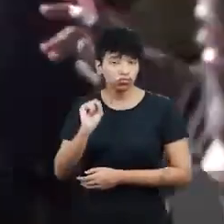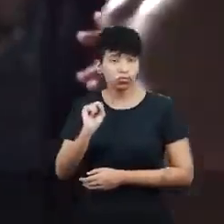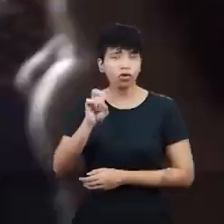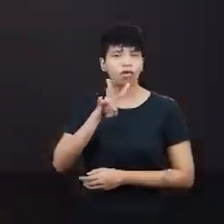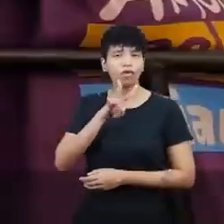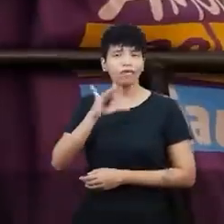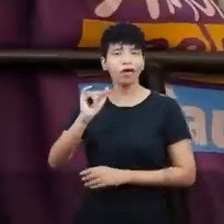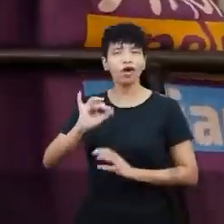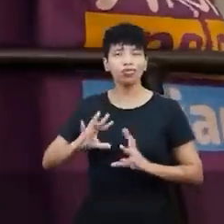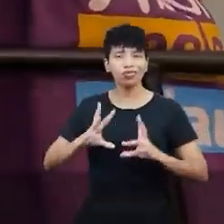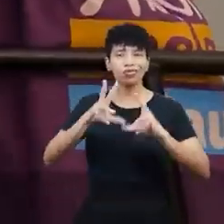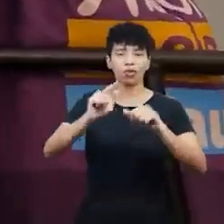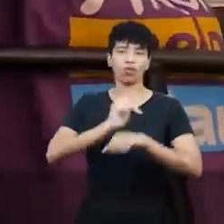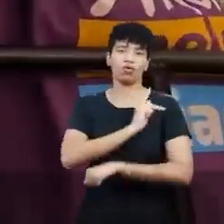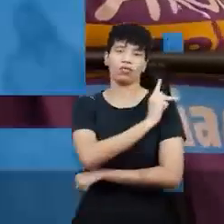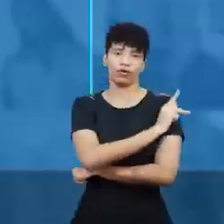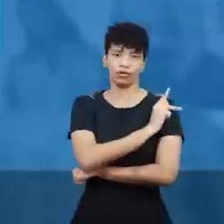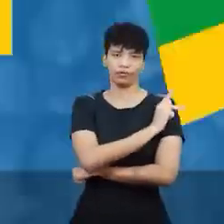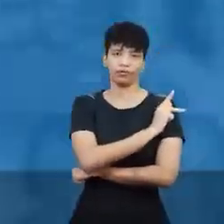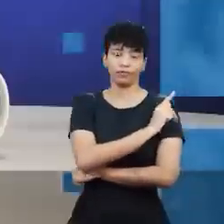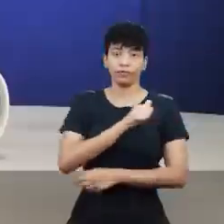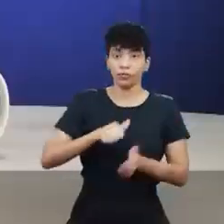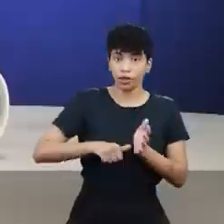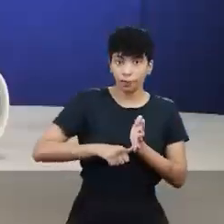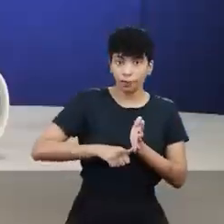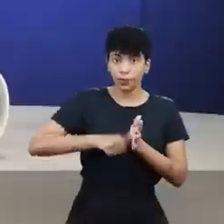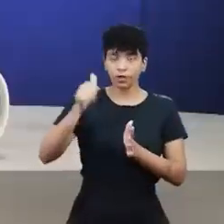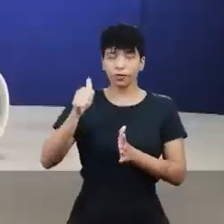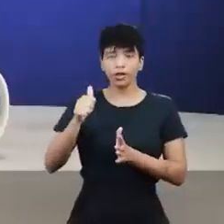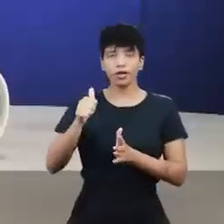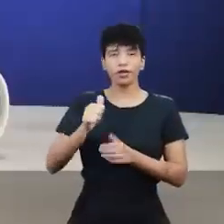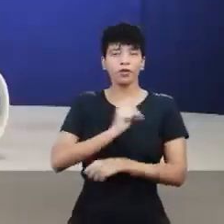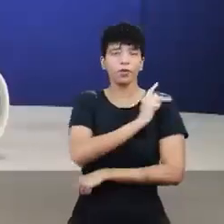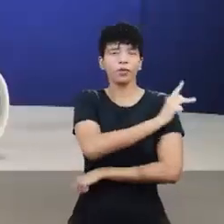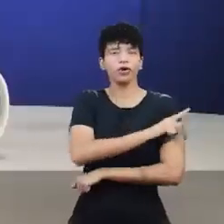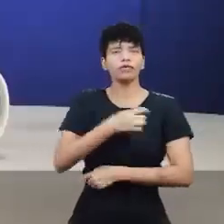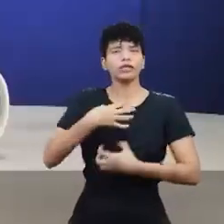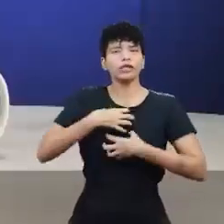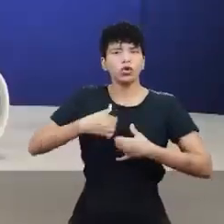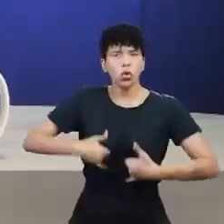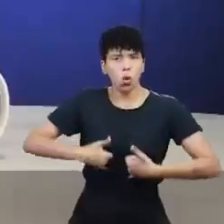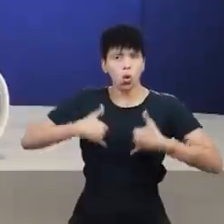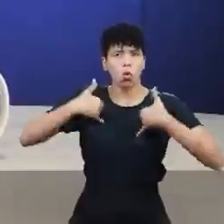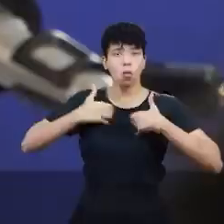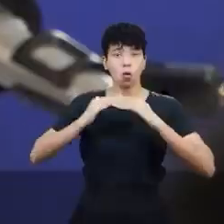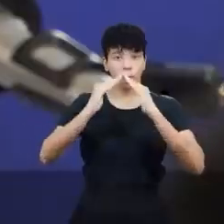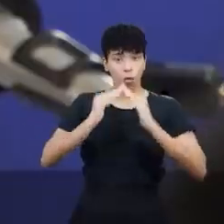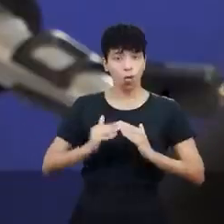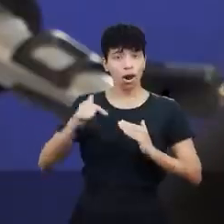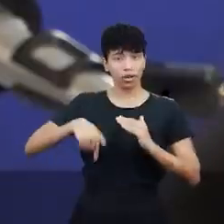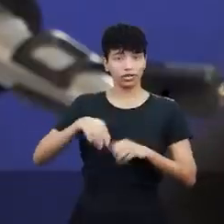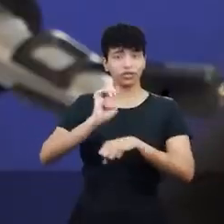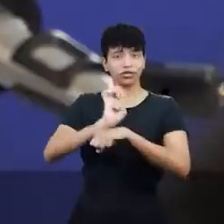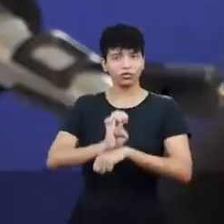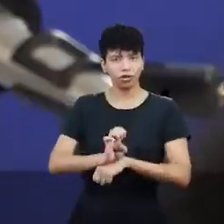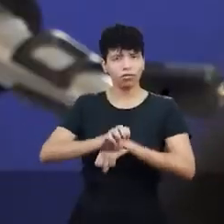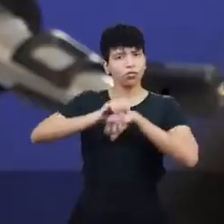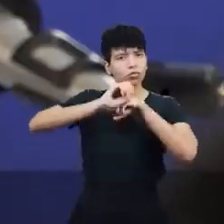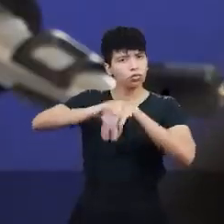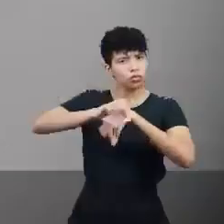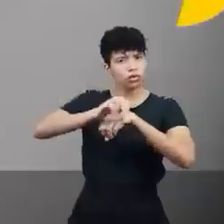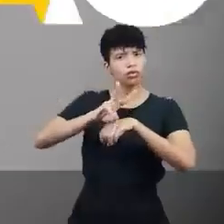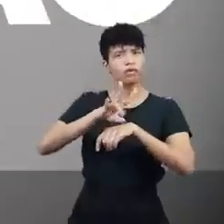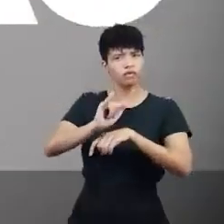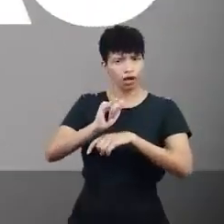vai levar para todo o Piauí. Primeiro, o piauiense vai ter orgulho do estado que mora. Segundo, a educação vai